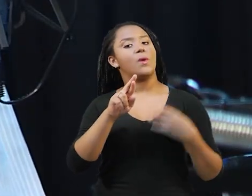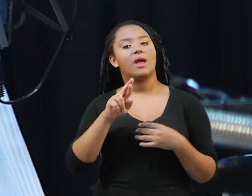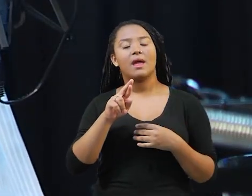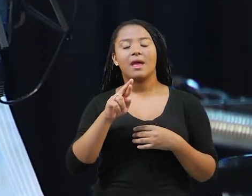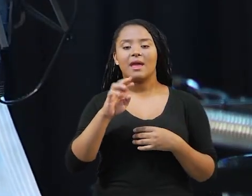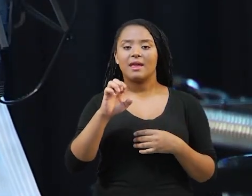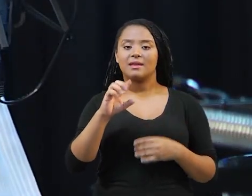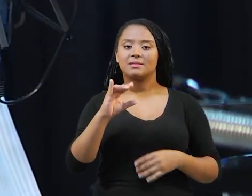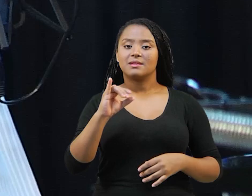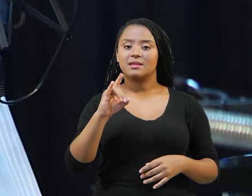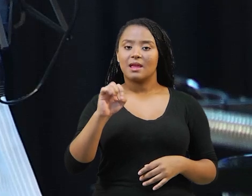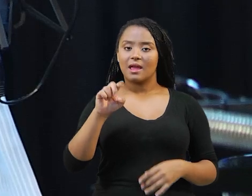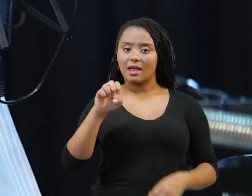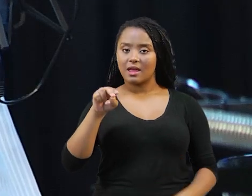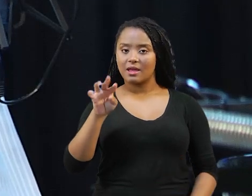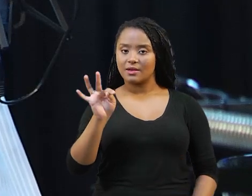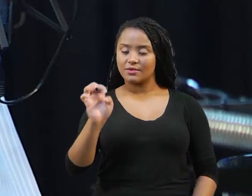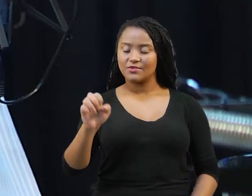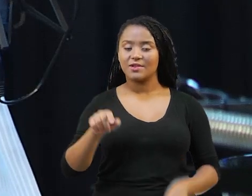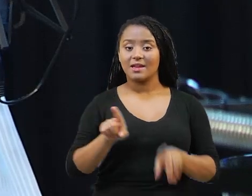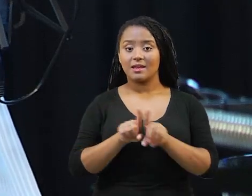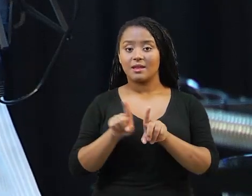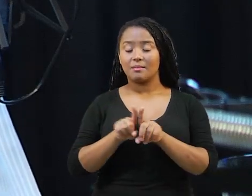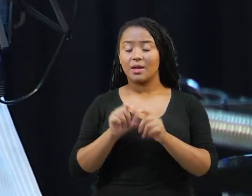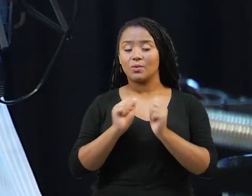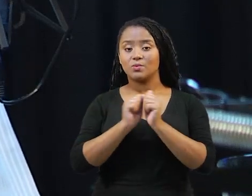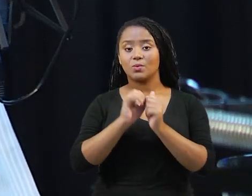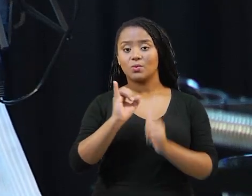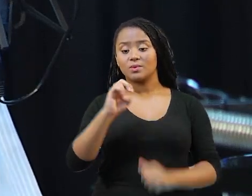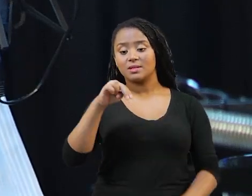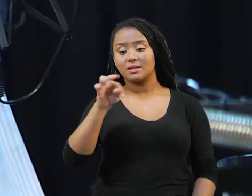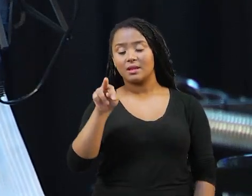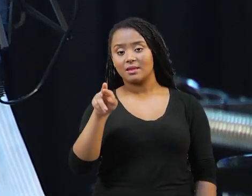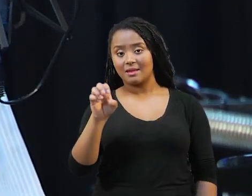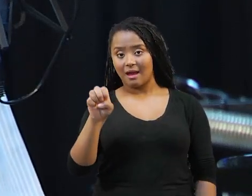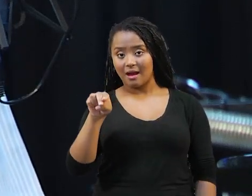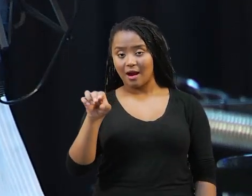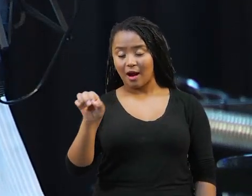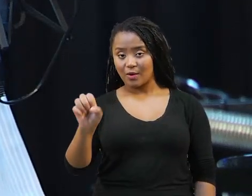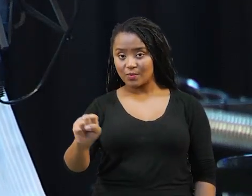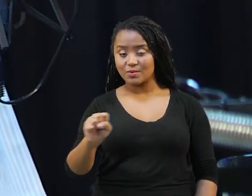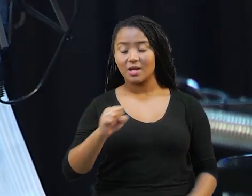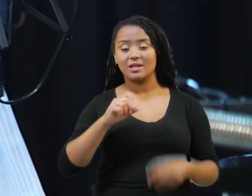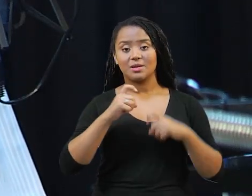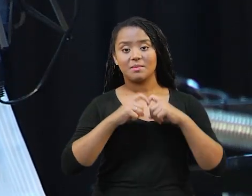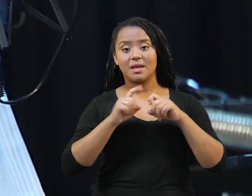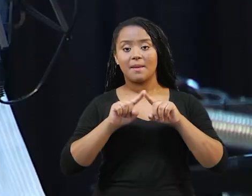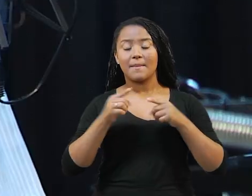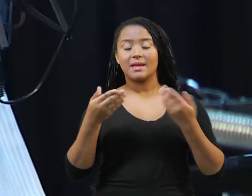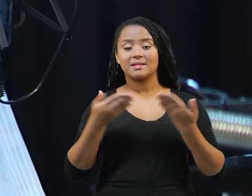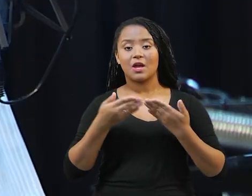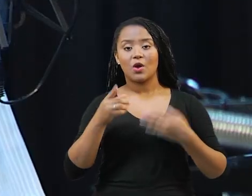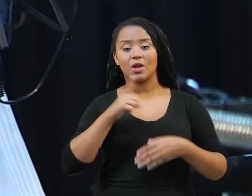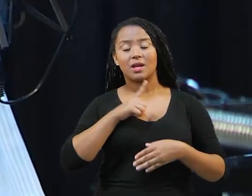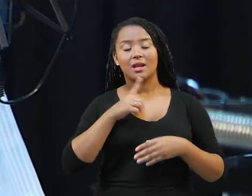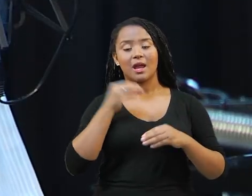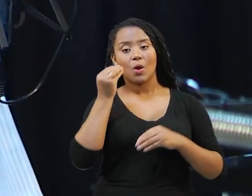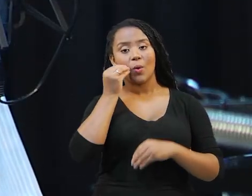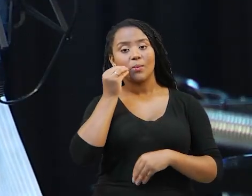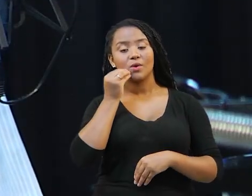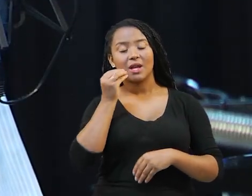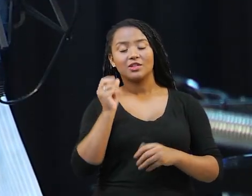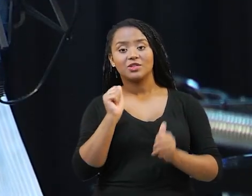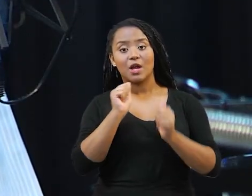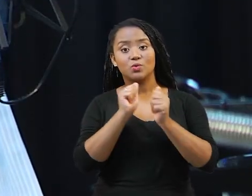com os internos, que são os estudantes do último ano de medicina. Mas agora a gente tem a oportunidade de estar